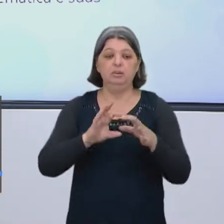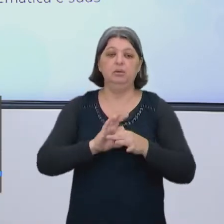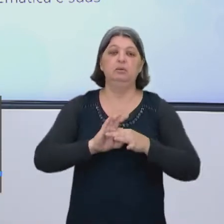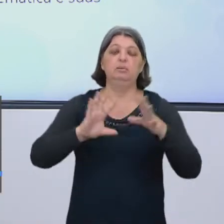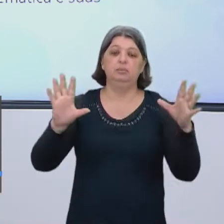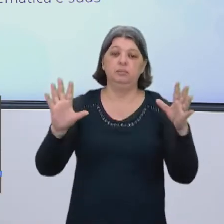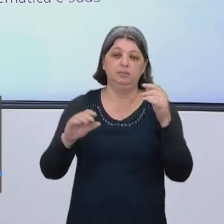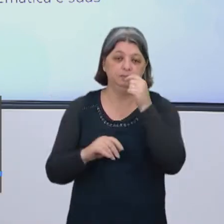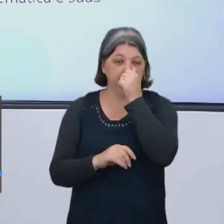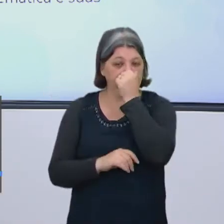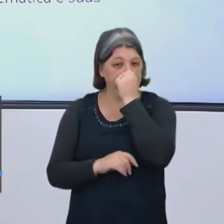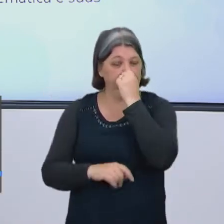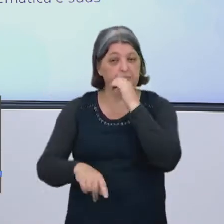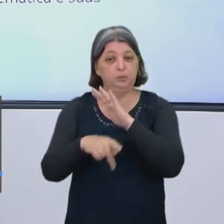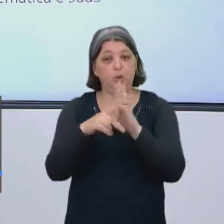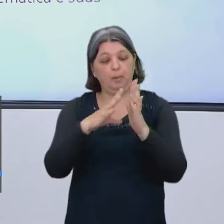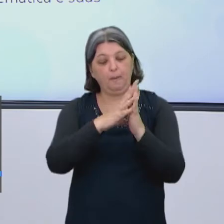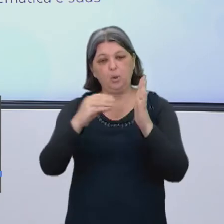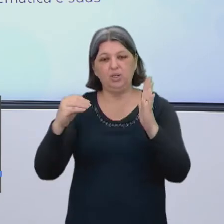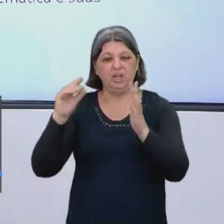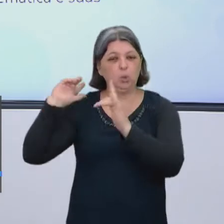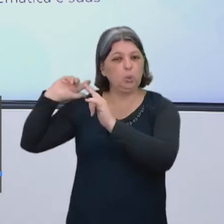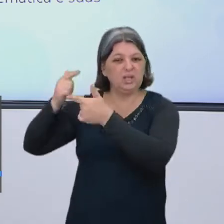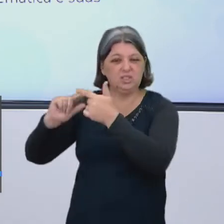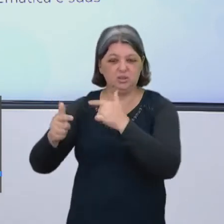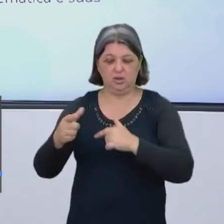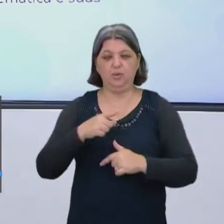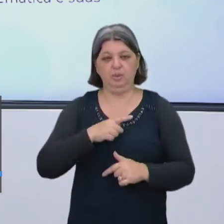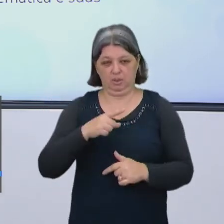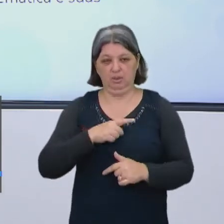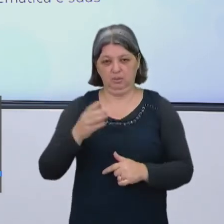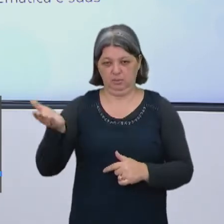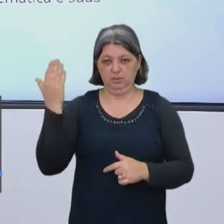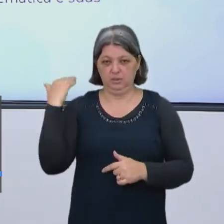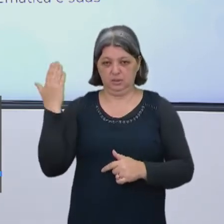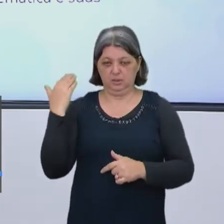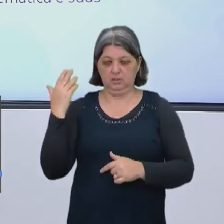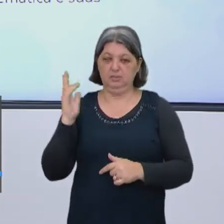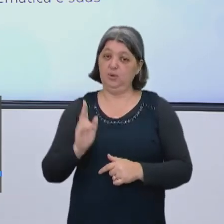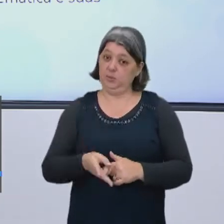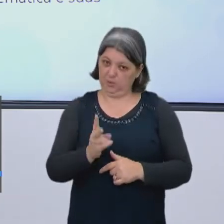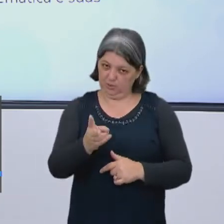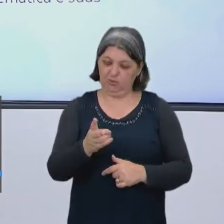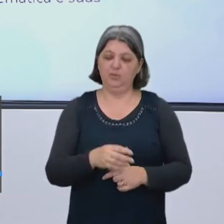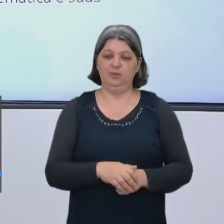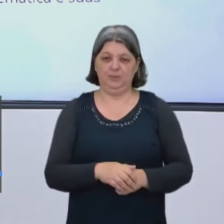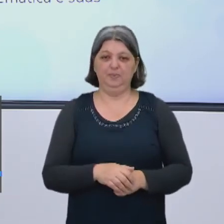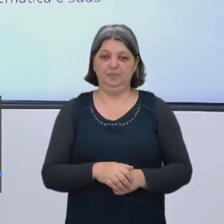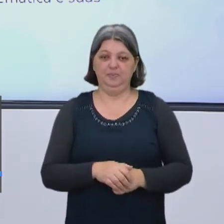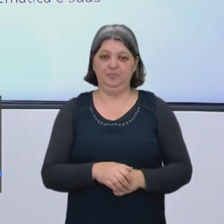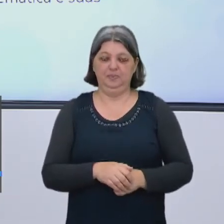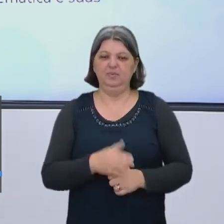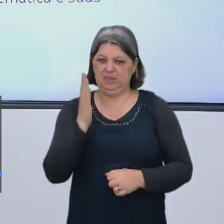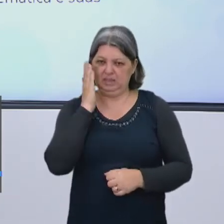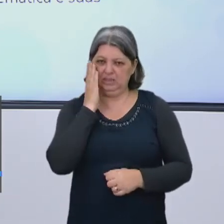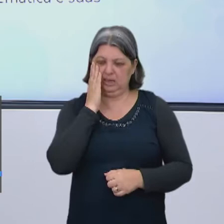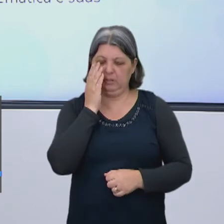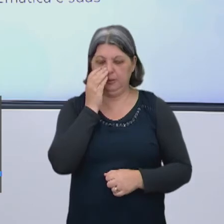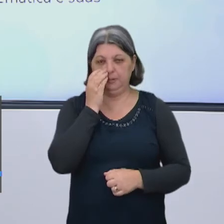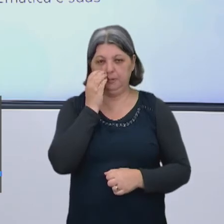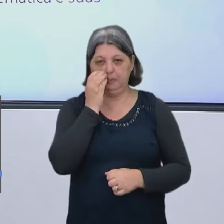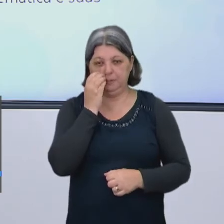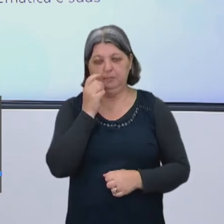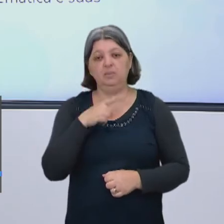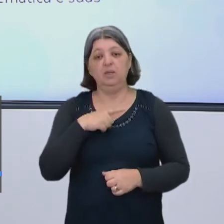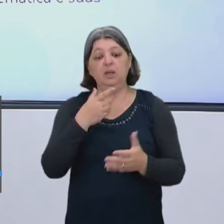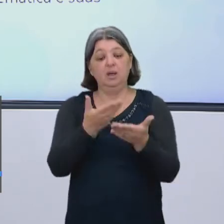daquele modelo tradicional que a gente tem, se bem que ele continua aí, vocês sabem, vocês têm